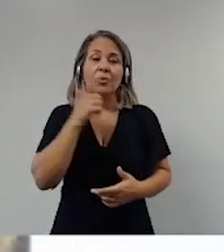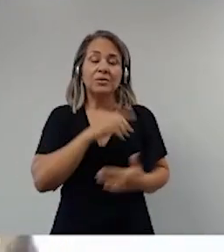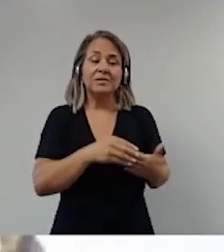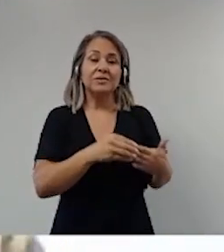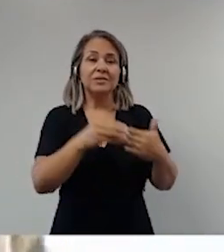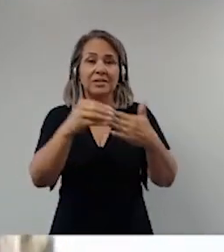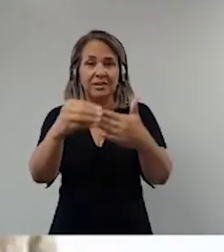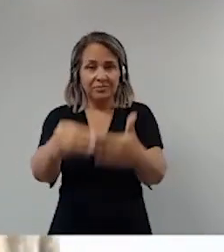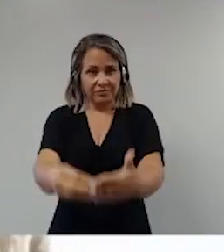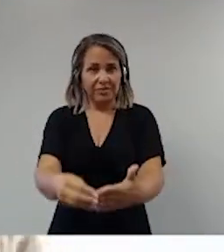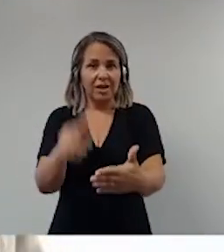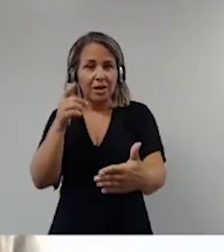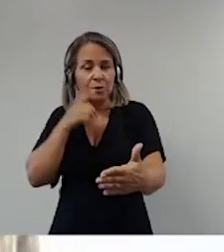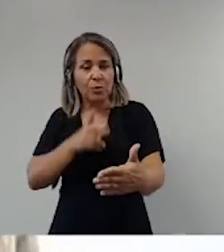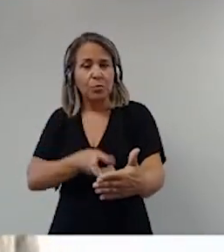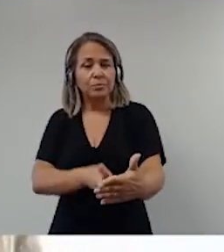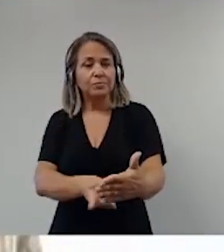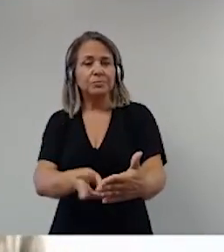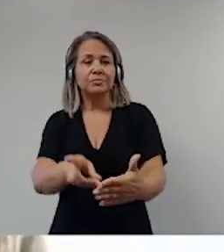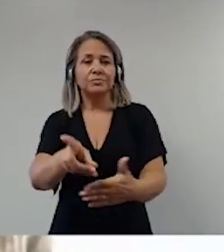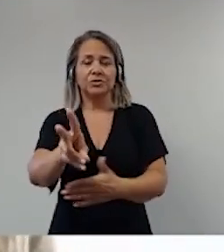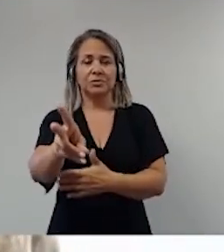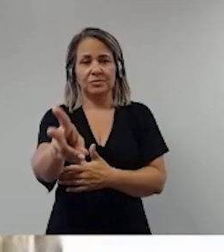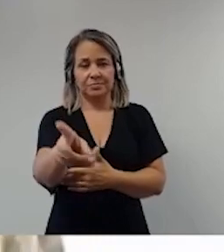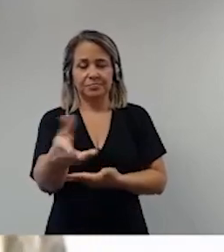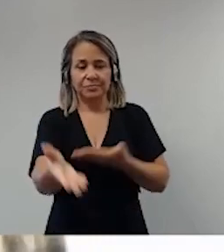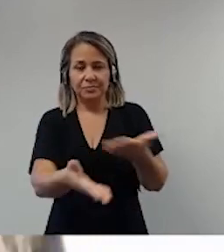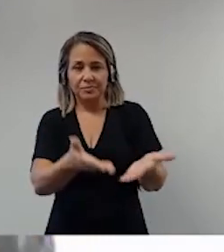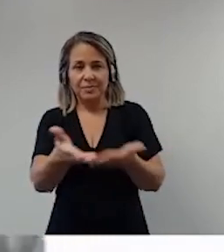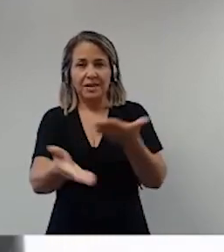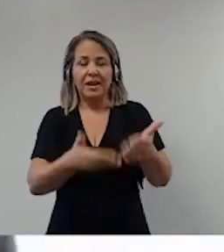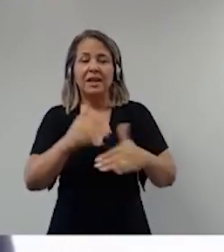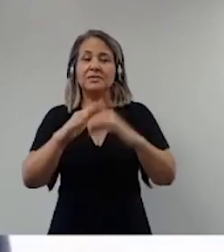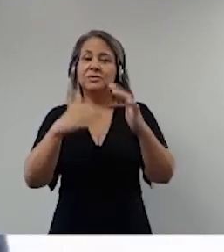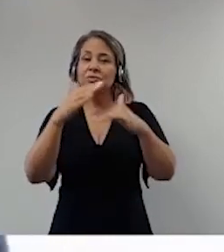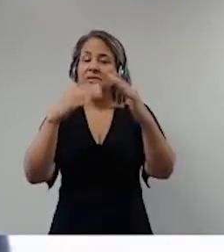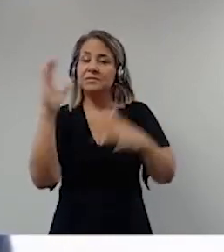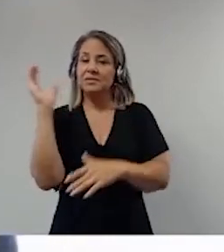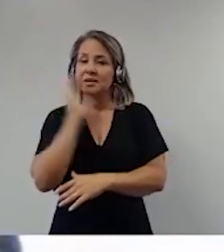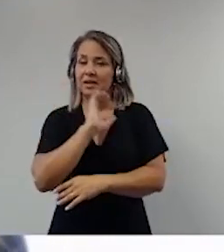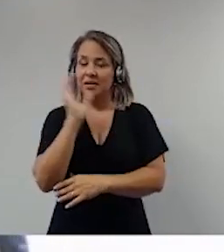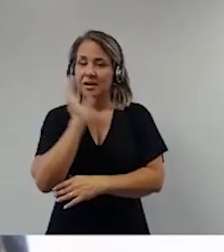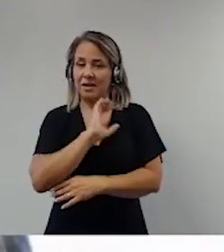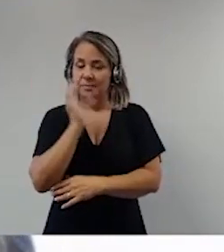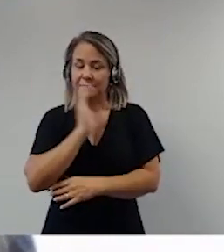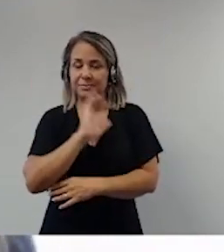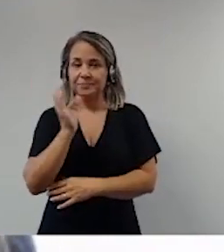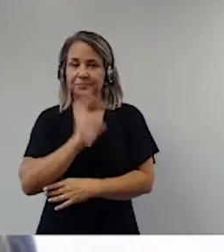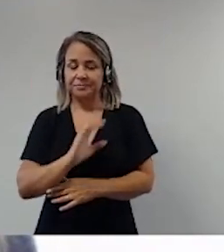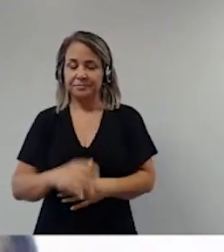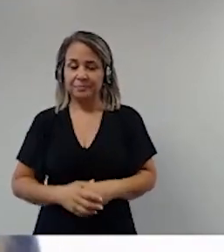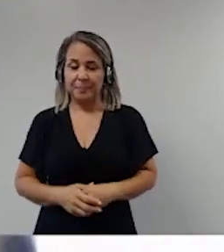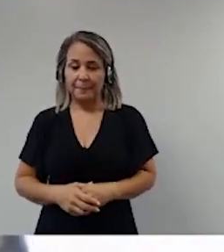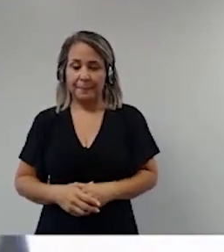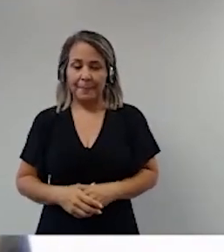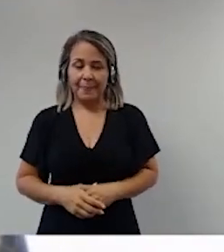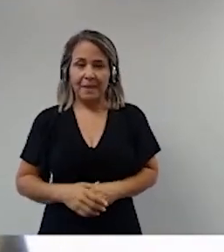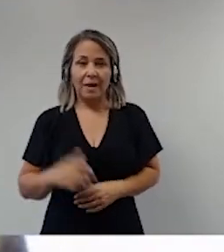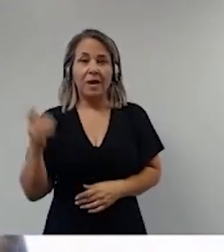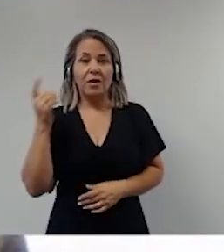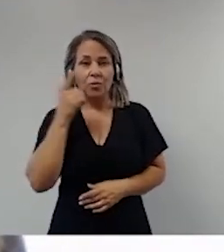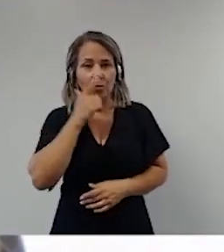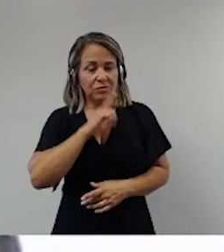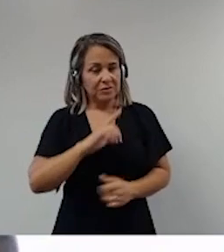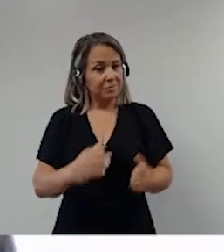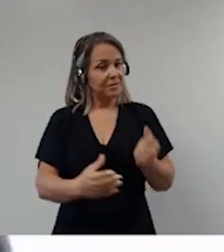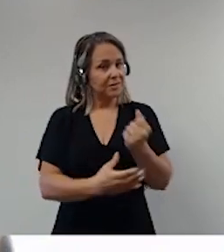um e-commerce que estava ainda, dependia, assim, de alguns desenvolvimentos rapidamente, e conseguimos